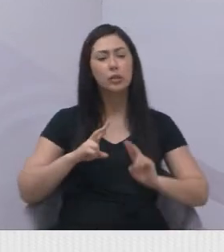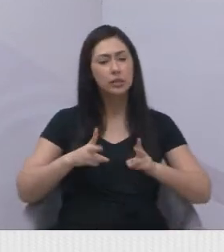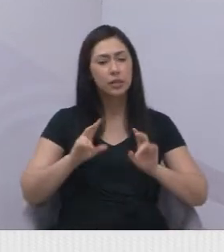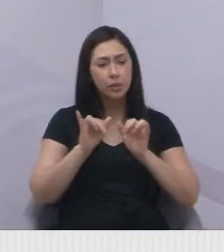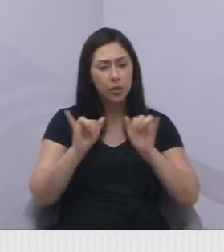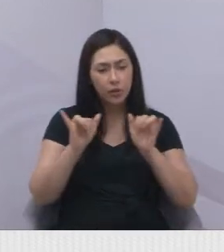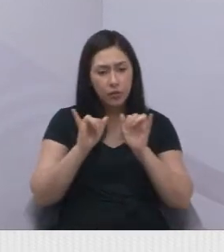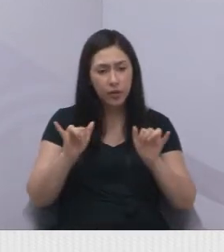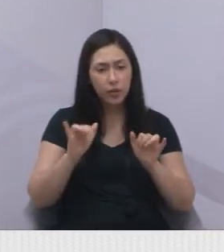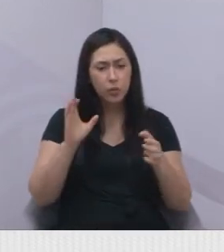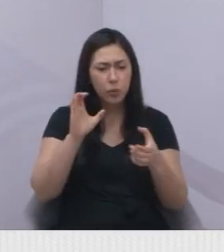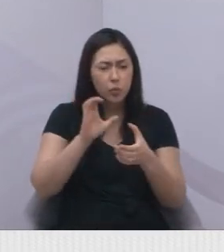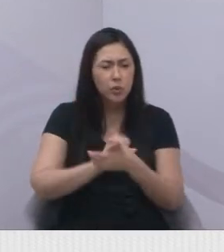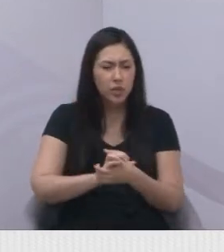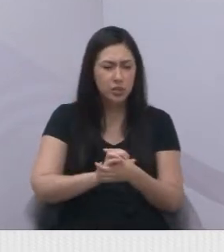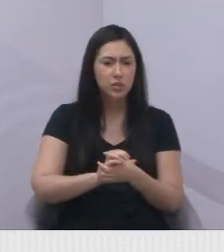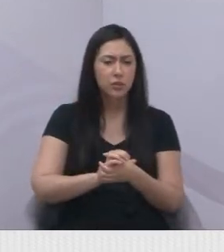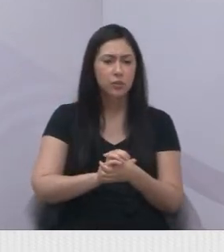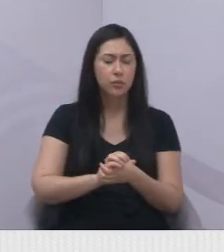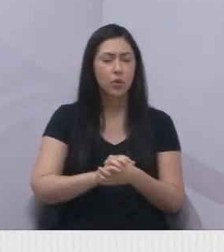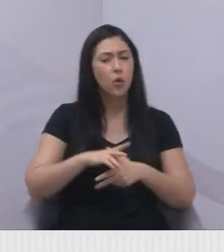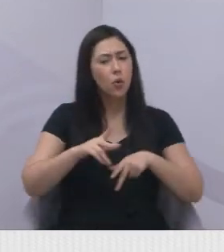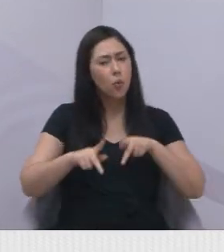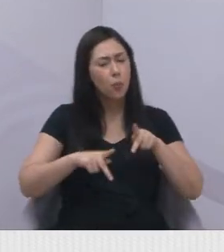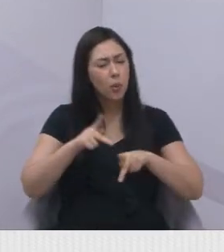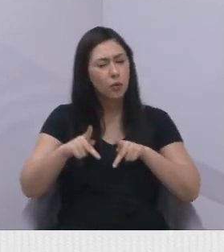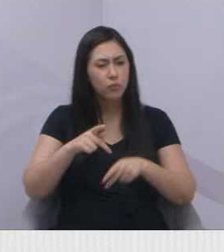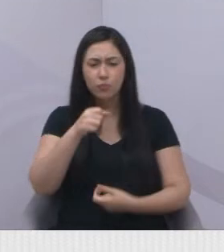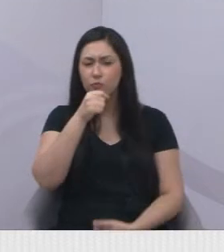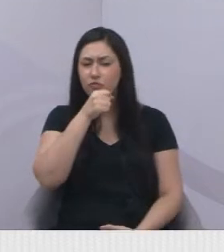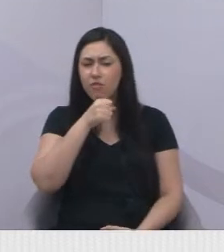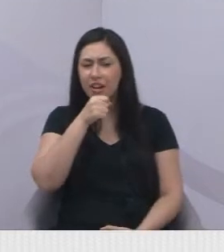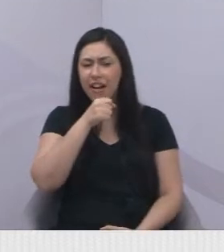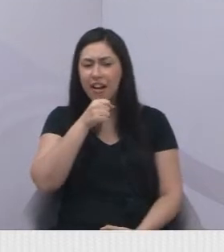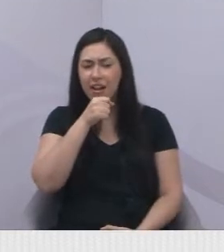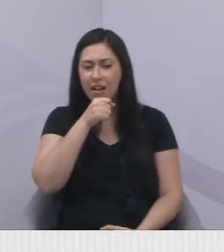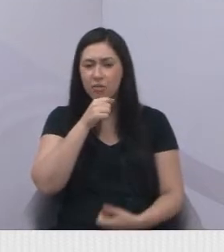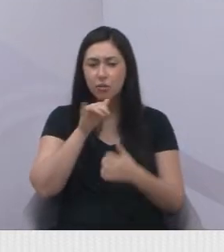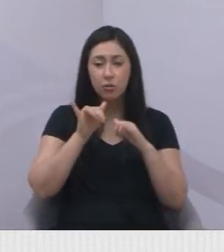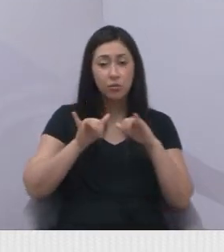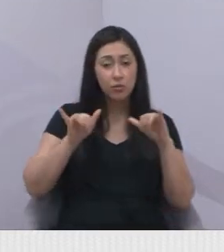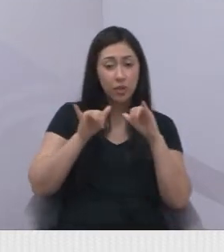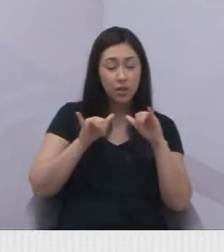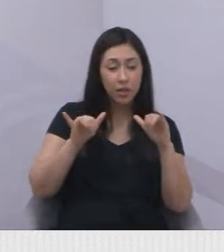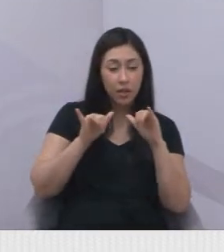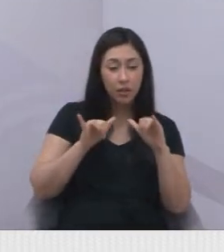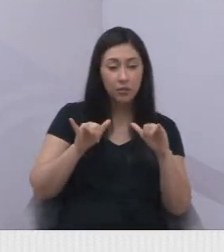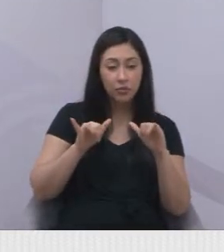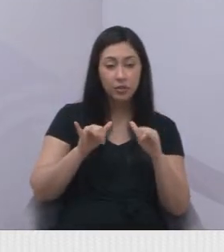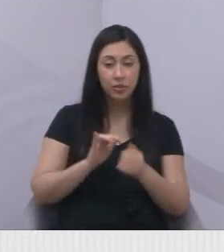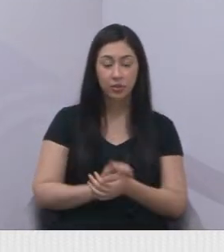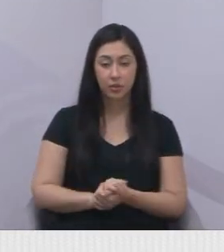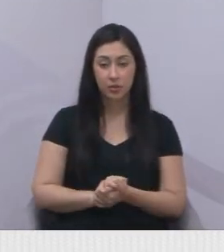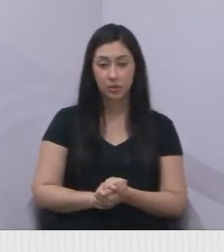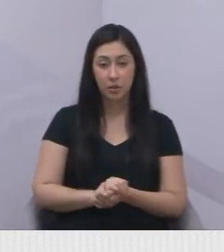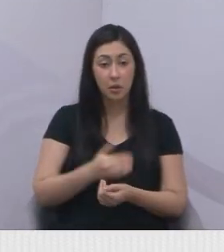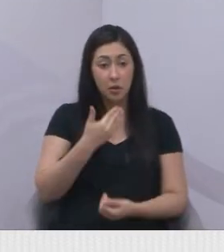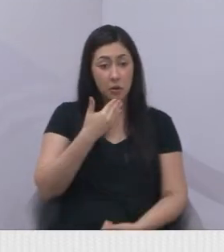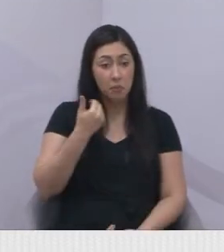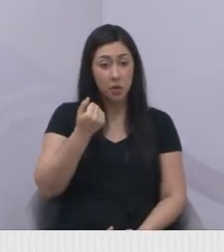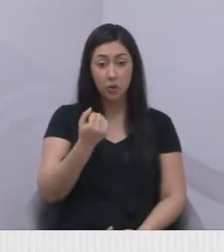casal, o povo mais velho se dizia, antes é melhor